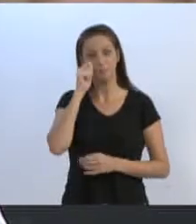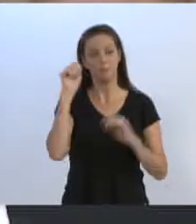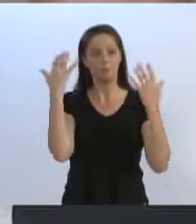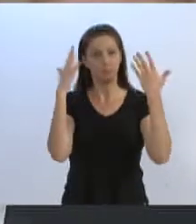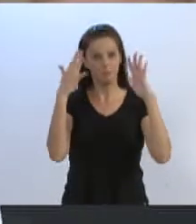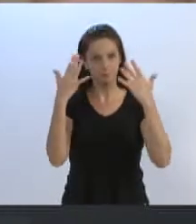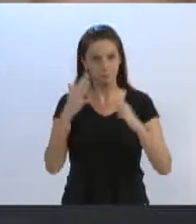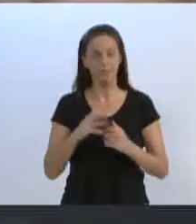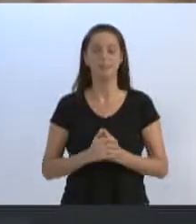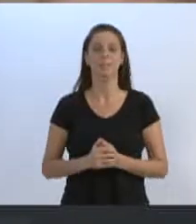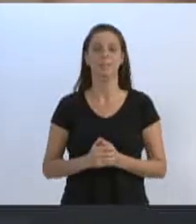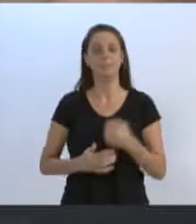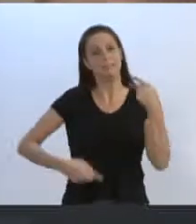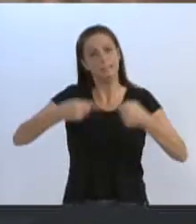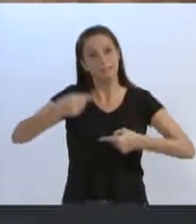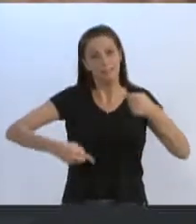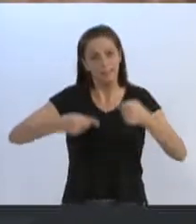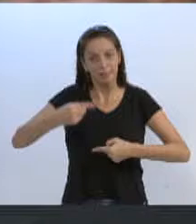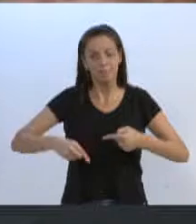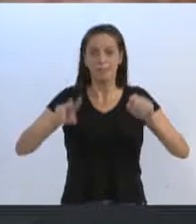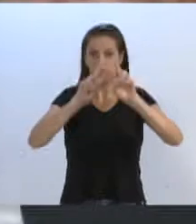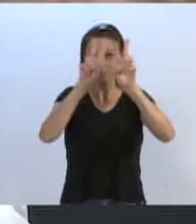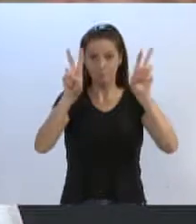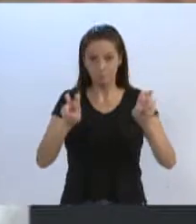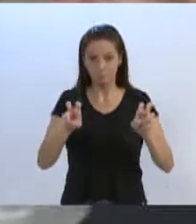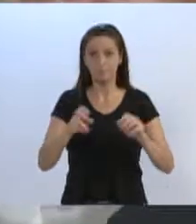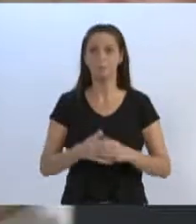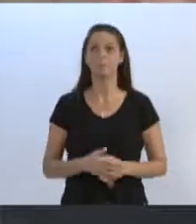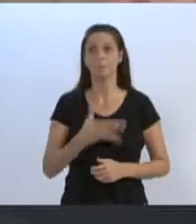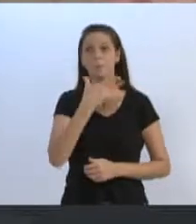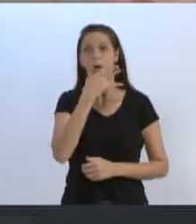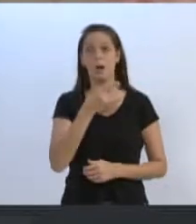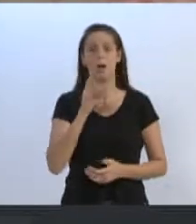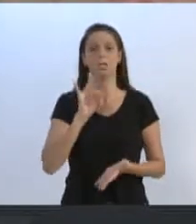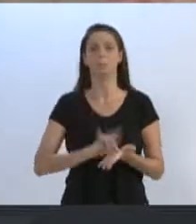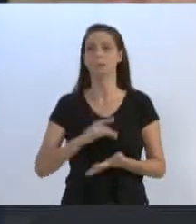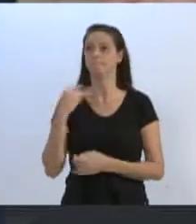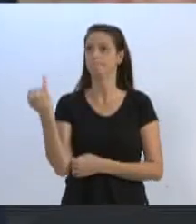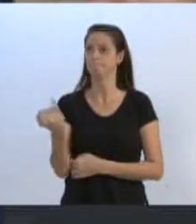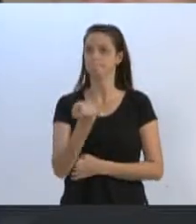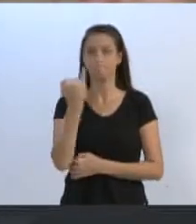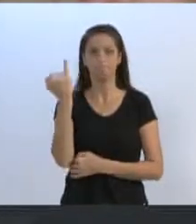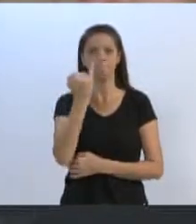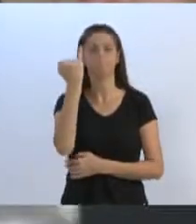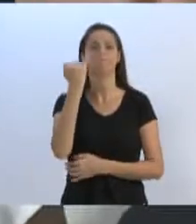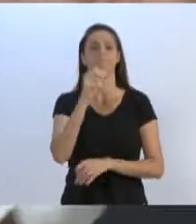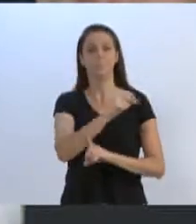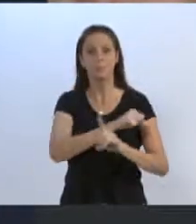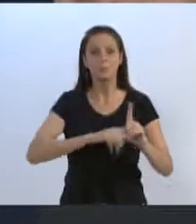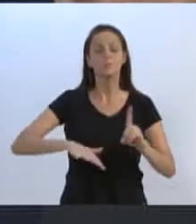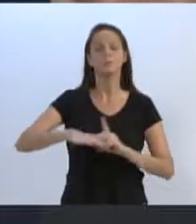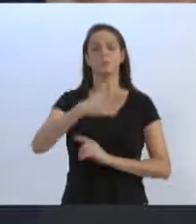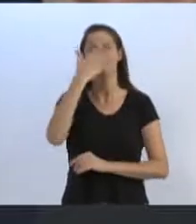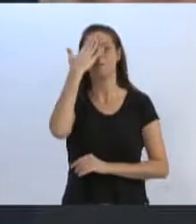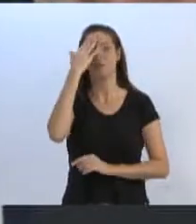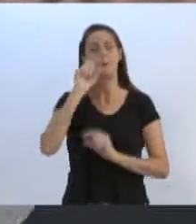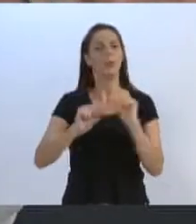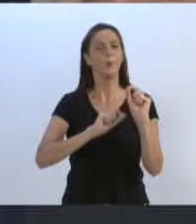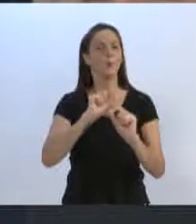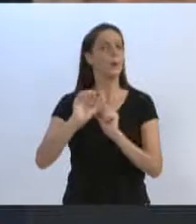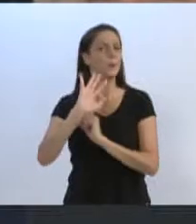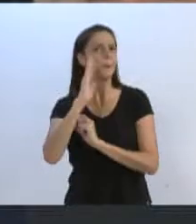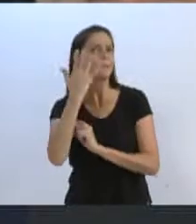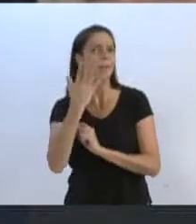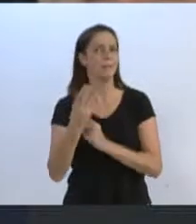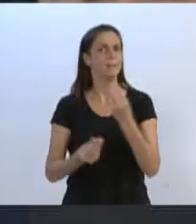por debater e trazer esse tema. Eu acho que é importante a sociedade saber os trâmites para se